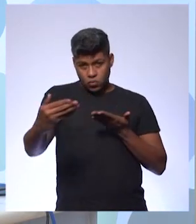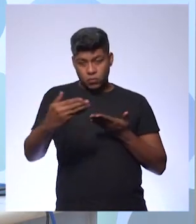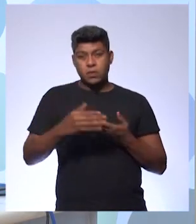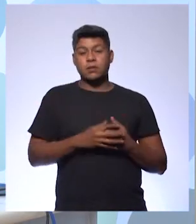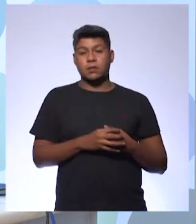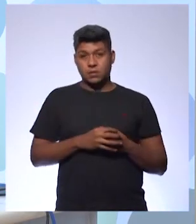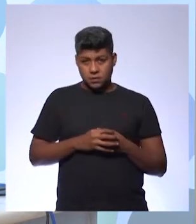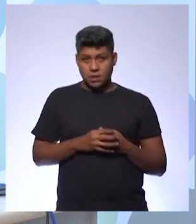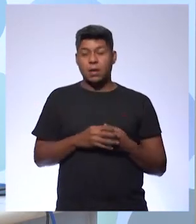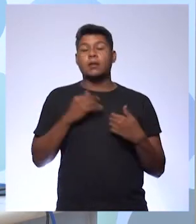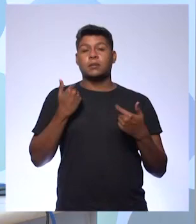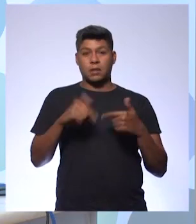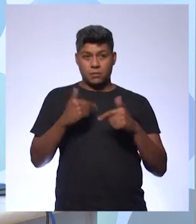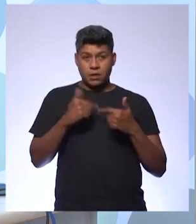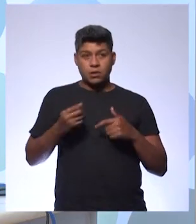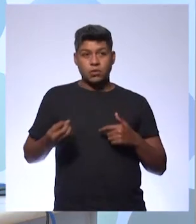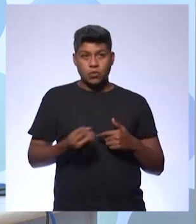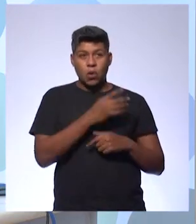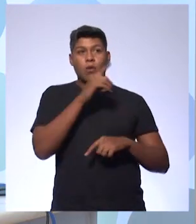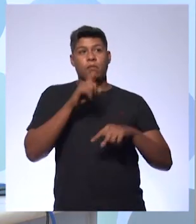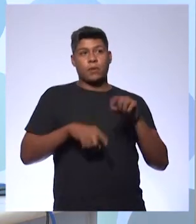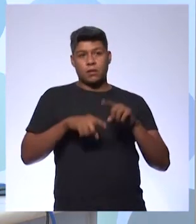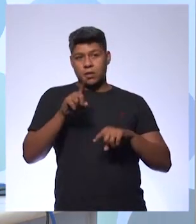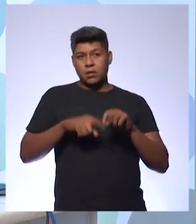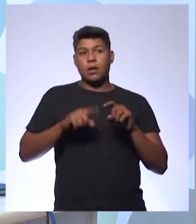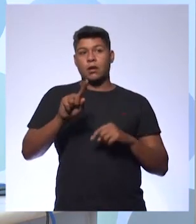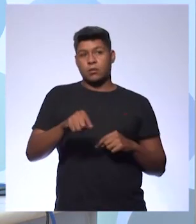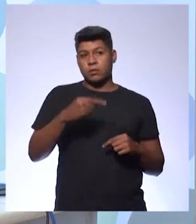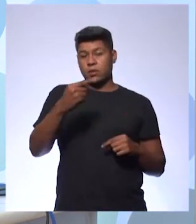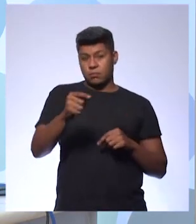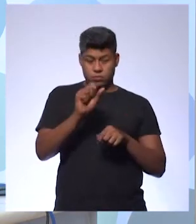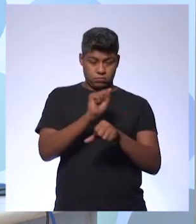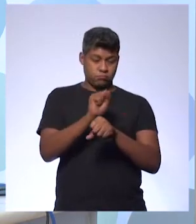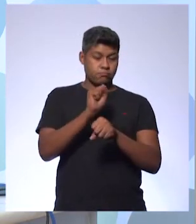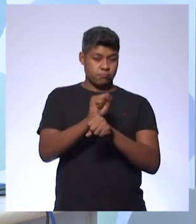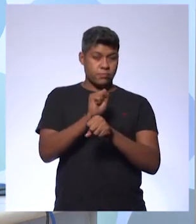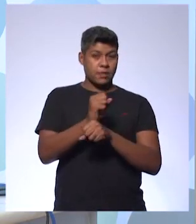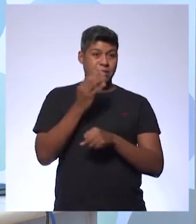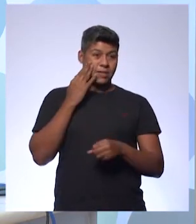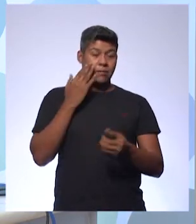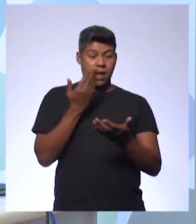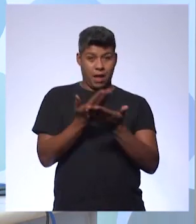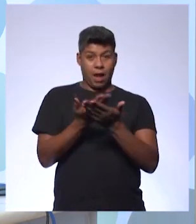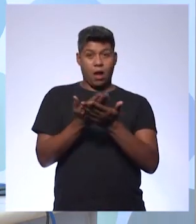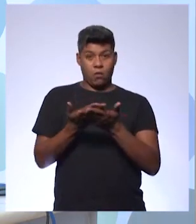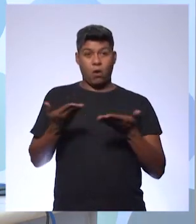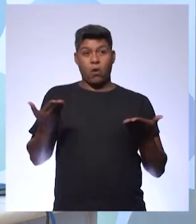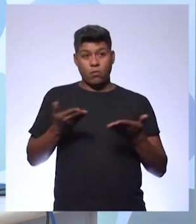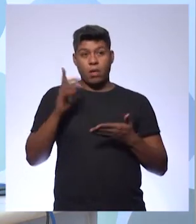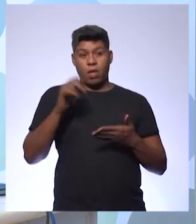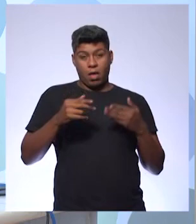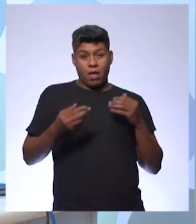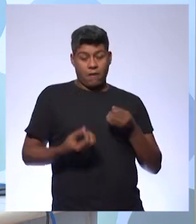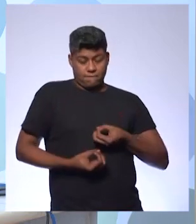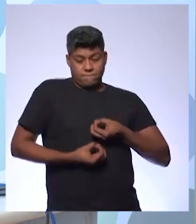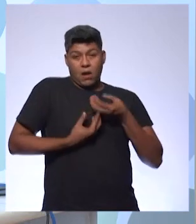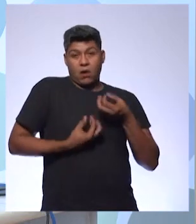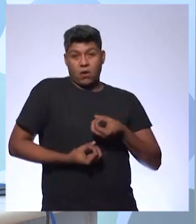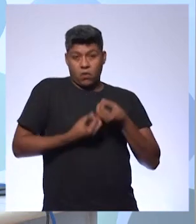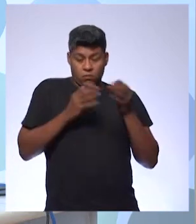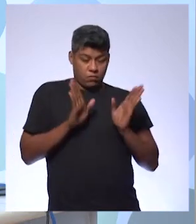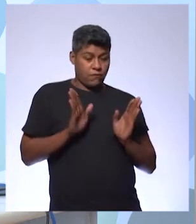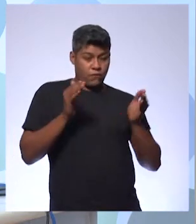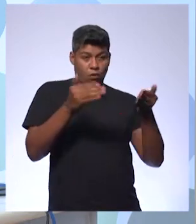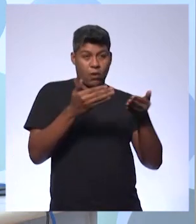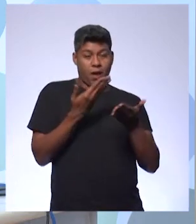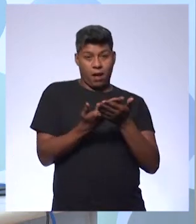começar a trabalhar os novos materiais. Depois, aguardem. Na aula de hoje é versos em foco.